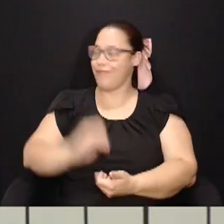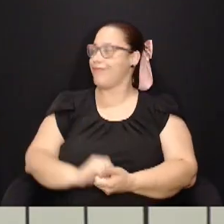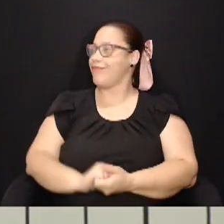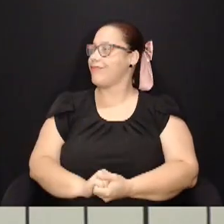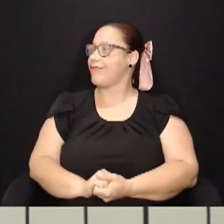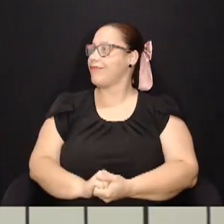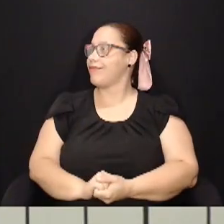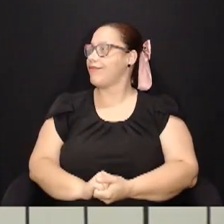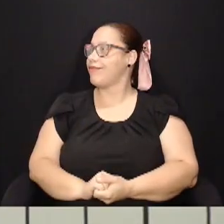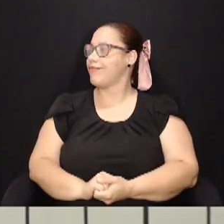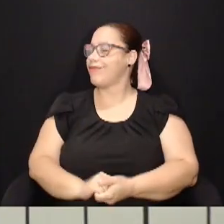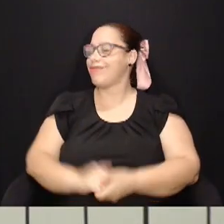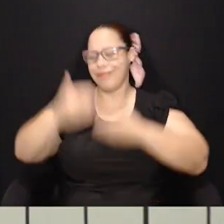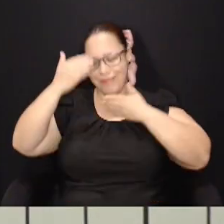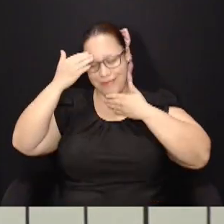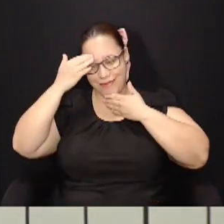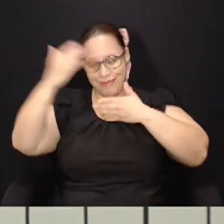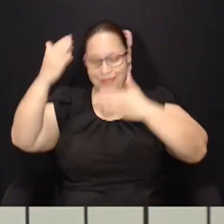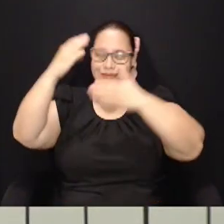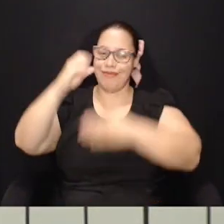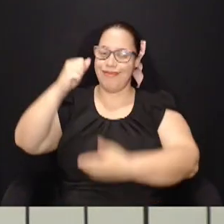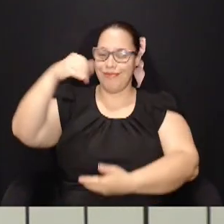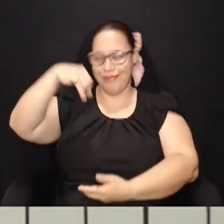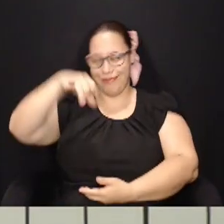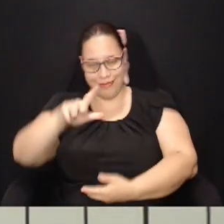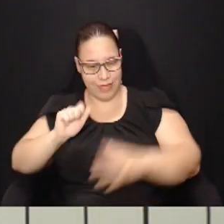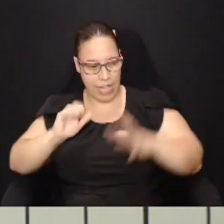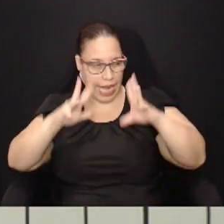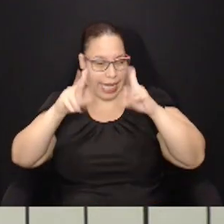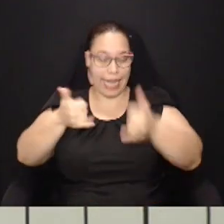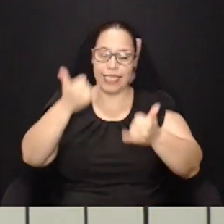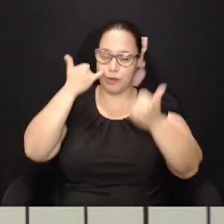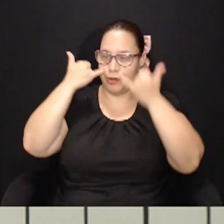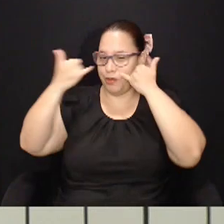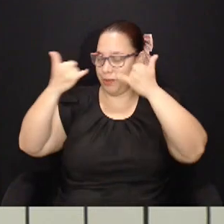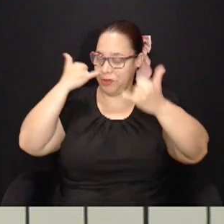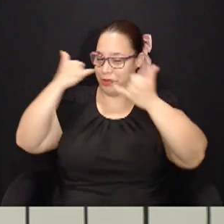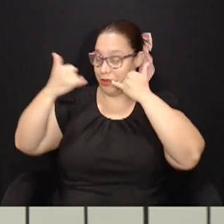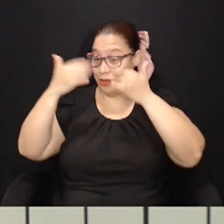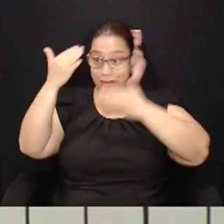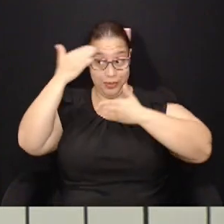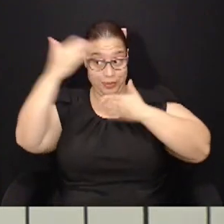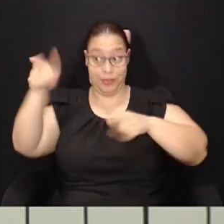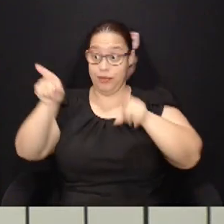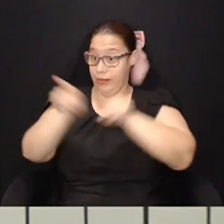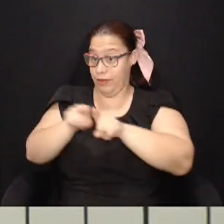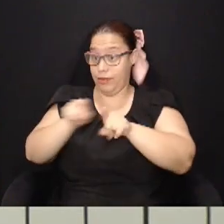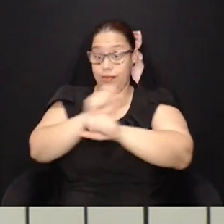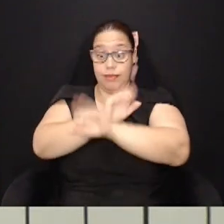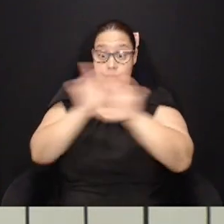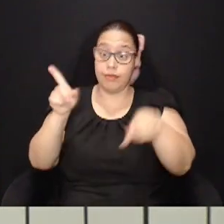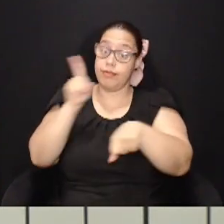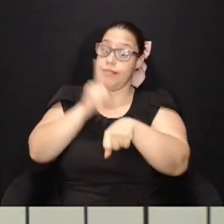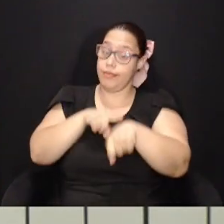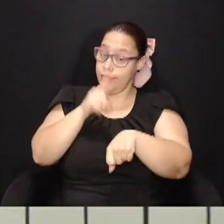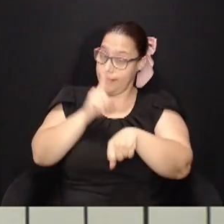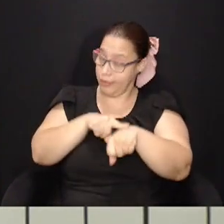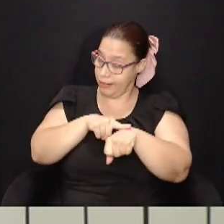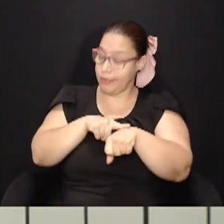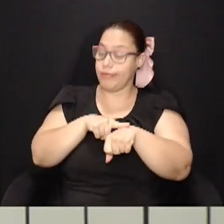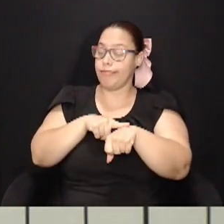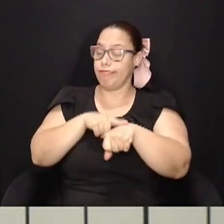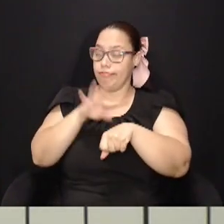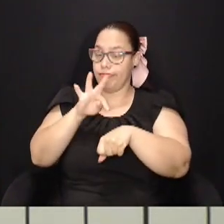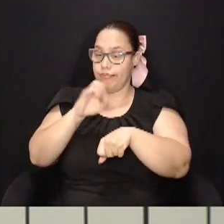Muito obrigado, Camila Borges, por todas as informações. Quero agradecer também, claro, a disponibilidade do tempo da Tainá